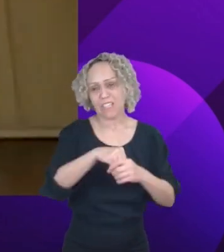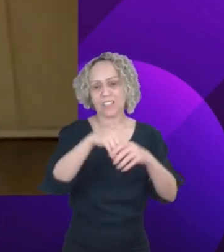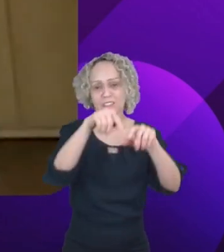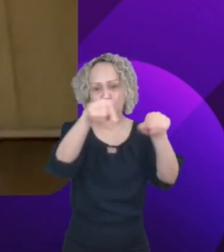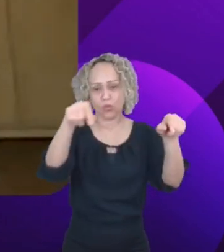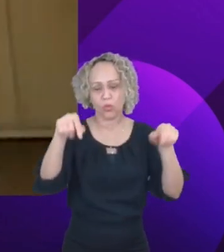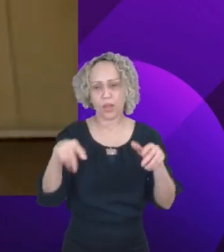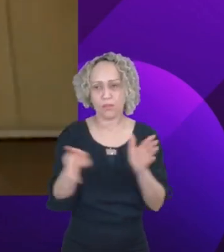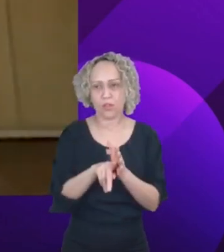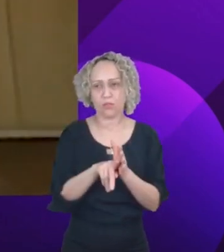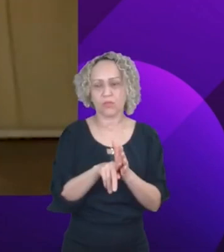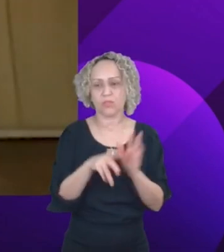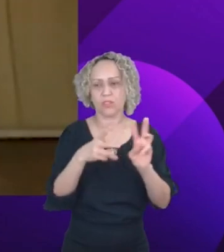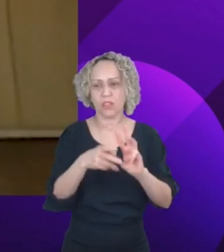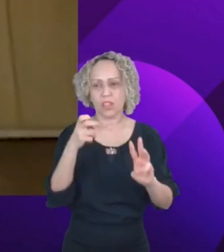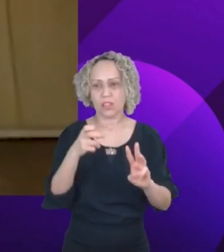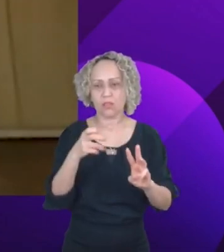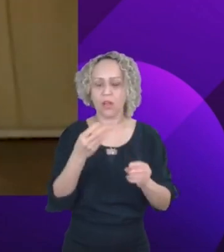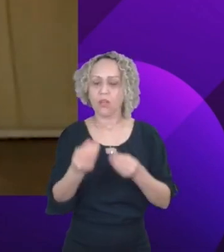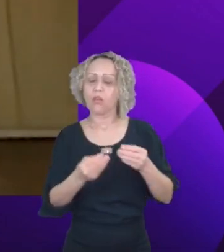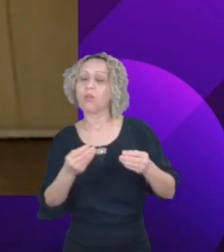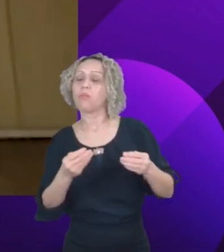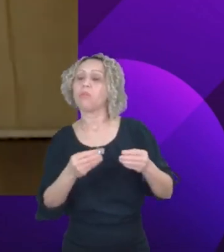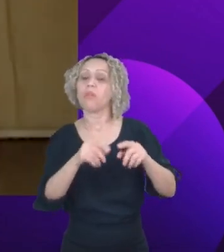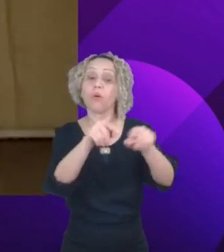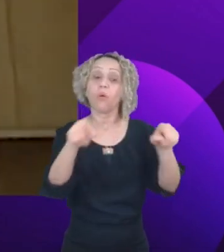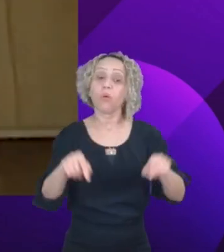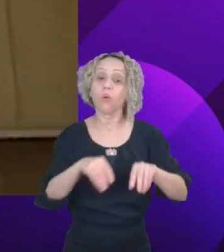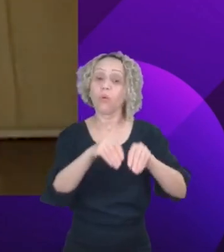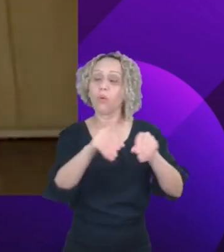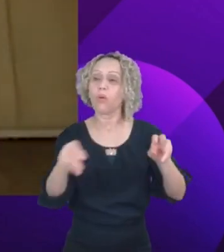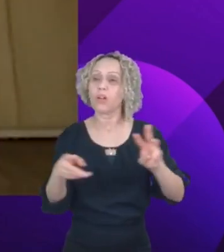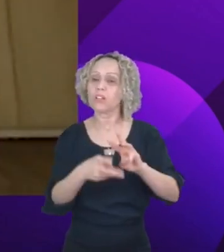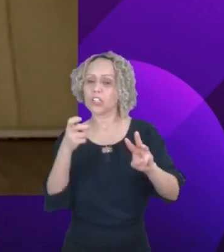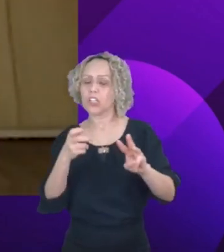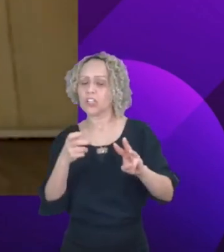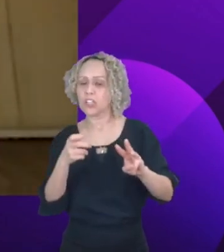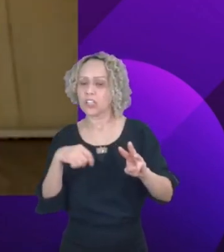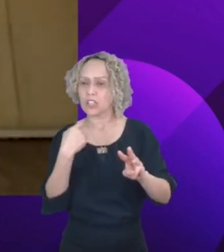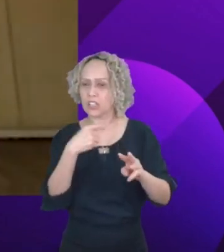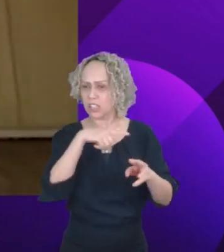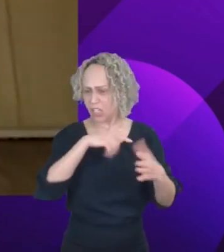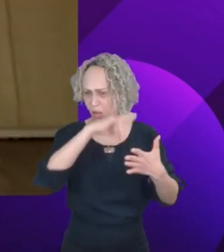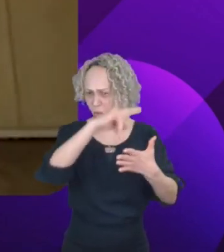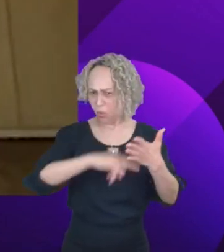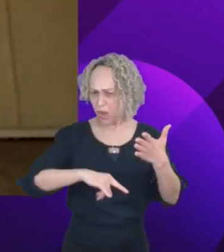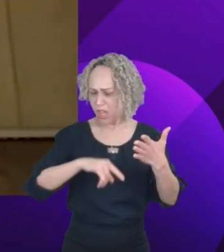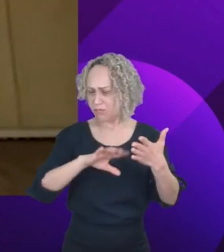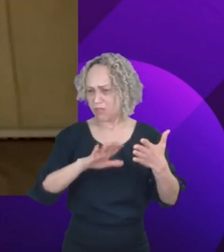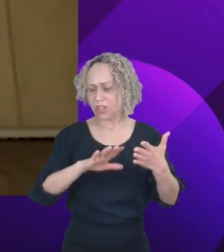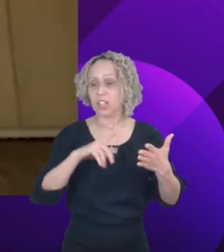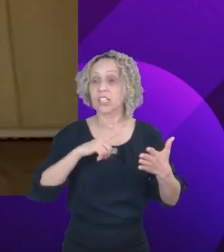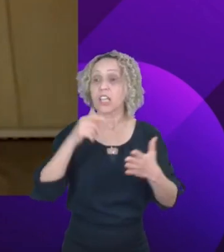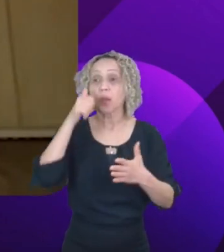em território indígena, a gente não pode dialogar somente com os territórios indígenas que estão demarcados. A gente tem mulheres indígenas